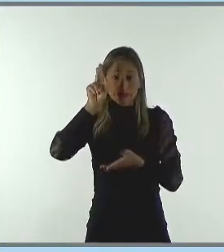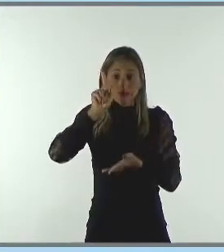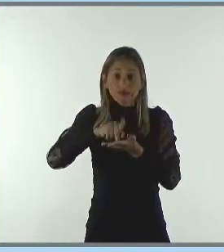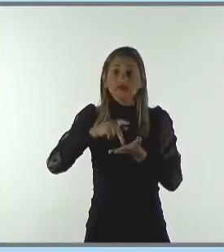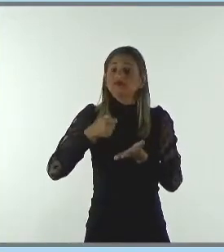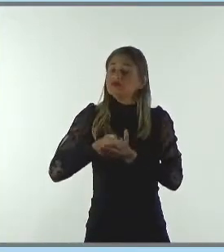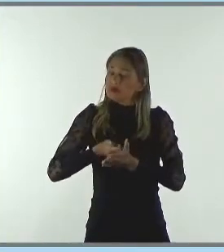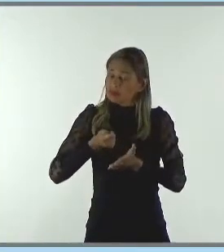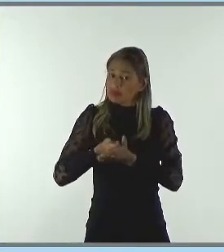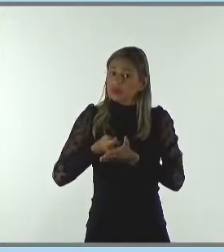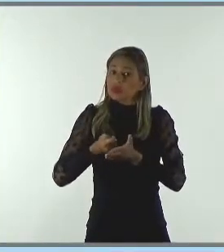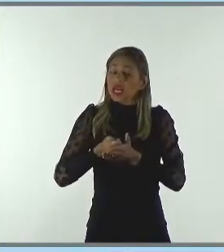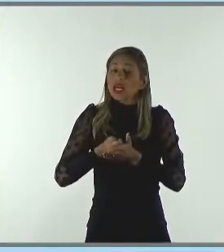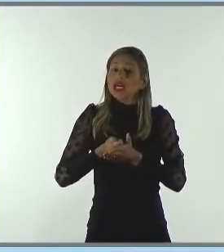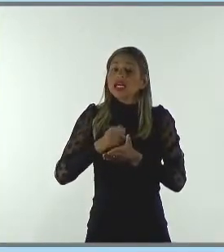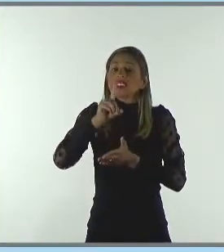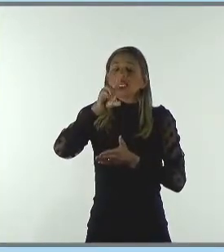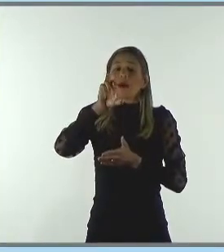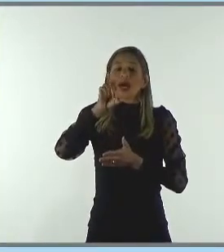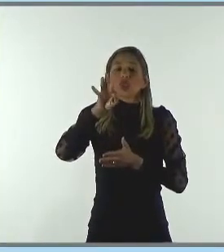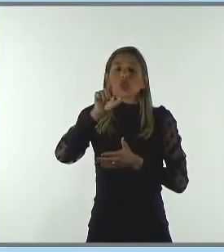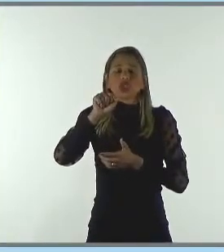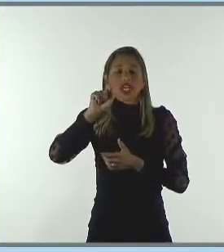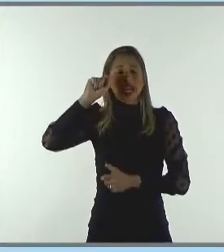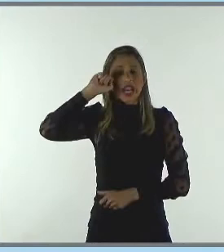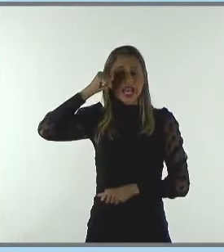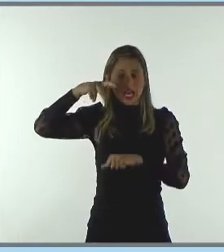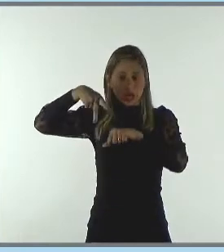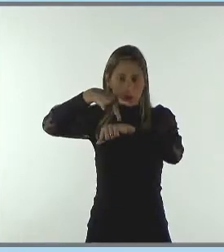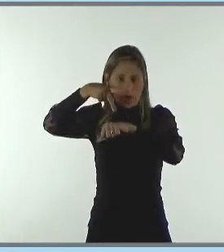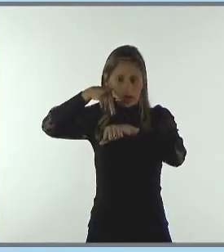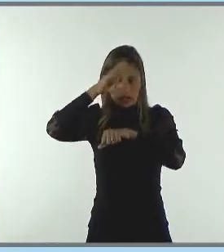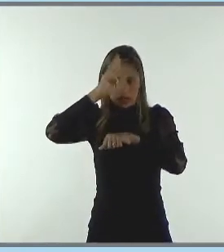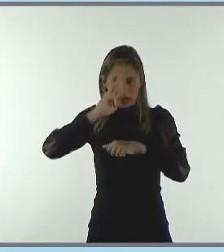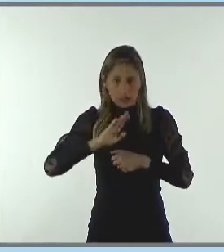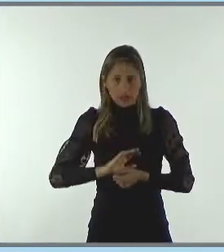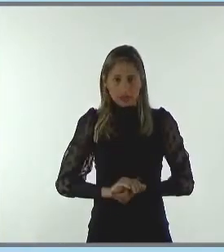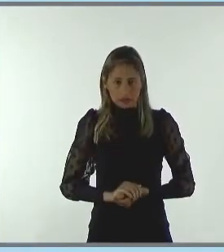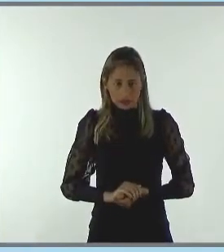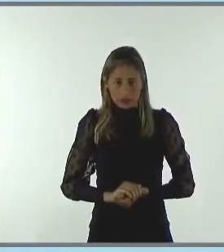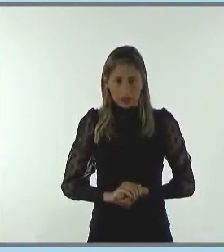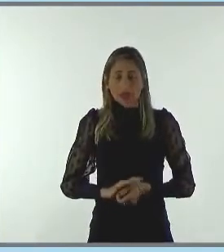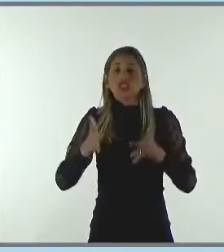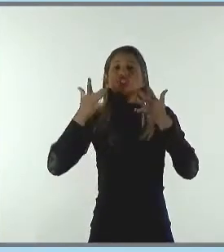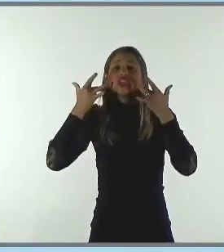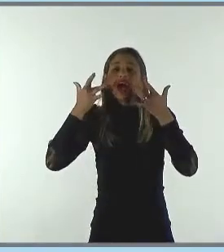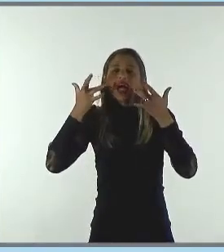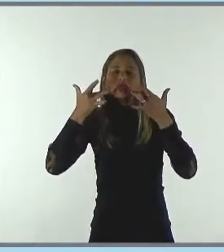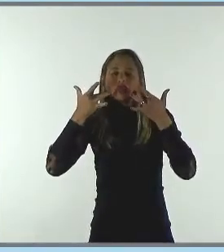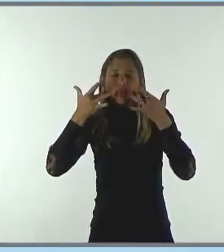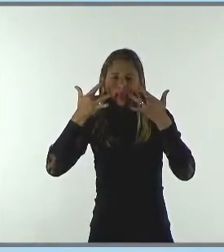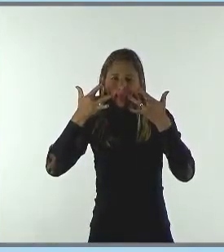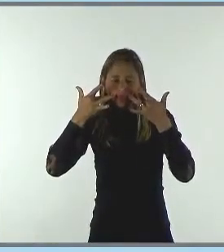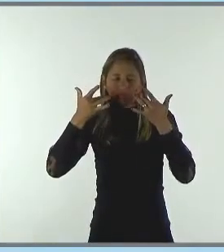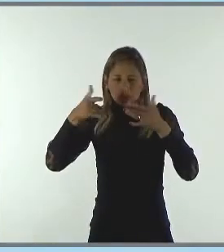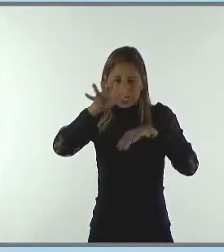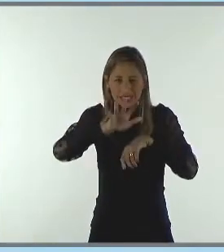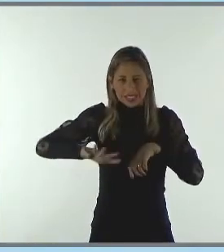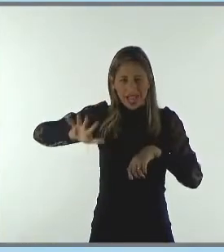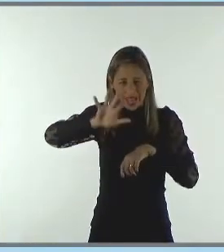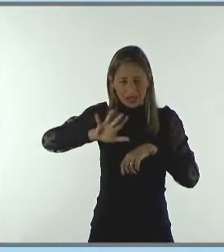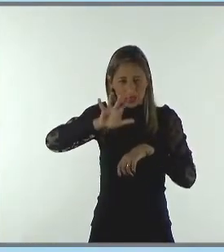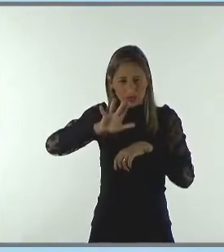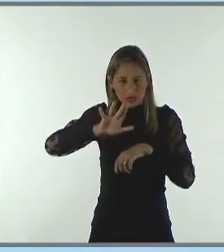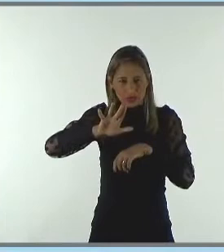vigoroso da dramaturgia negra do Brasil. Em plena crise do Estado Nacional, em plena crise